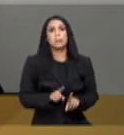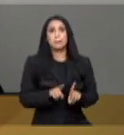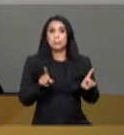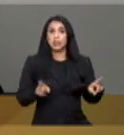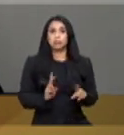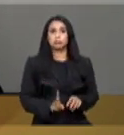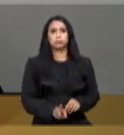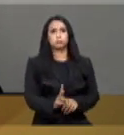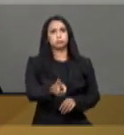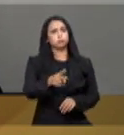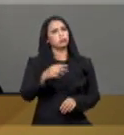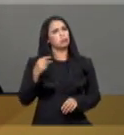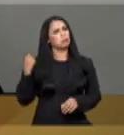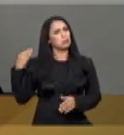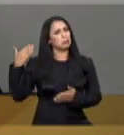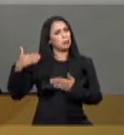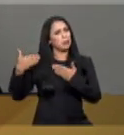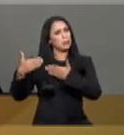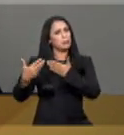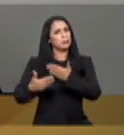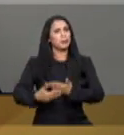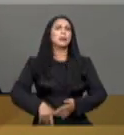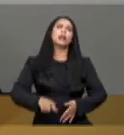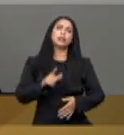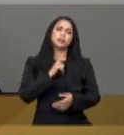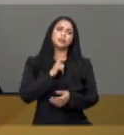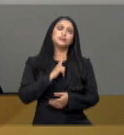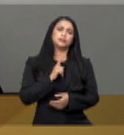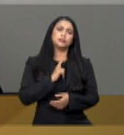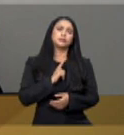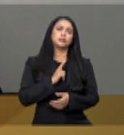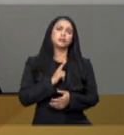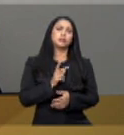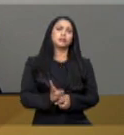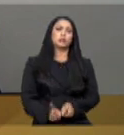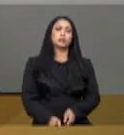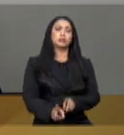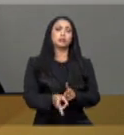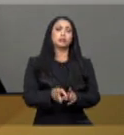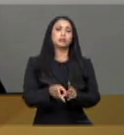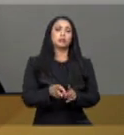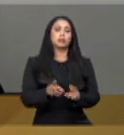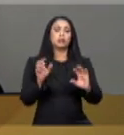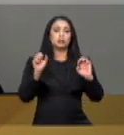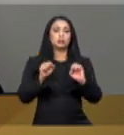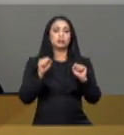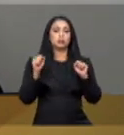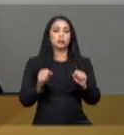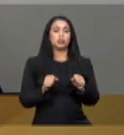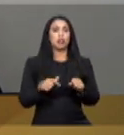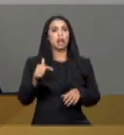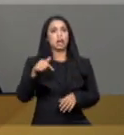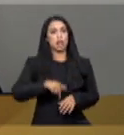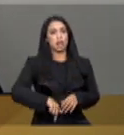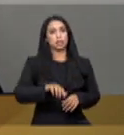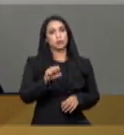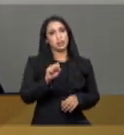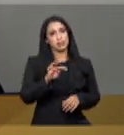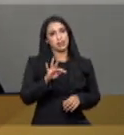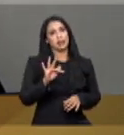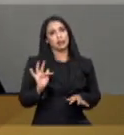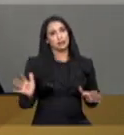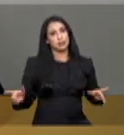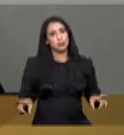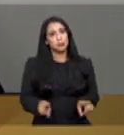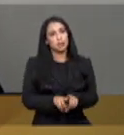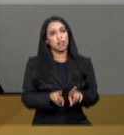durante muito tempo e, portanto, mereceu a análise continuada dos tribunais, incluído deste Supremo.